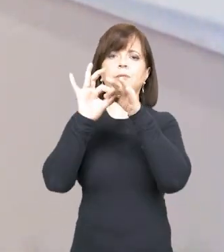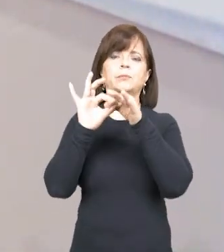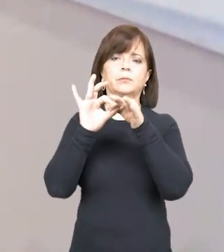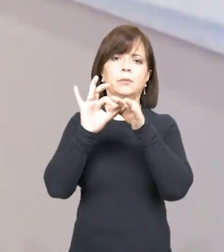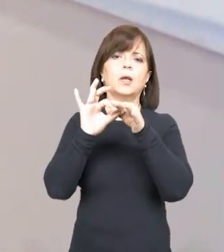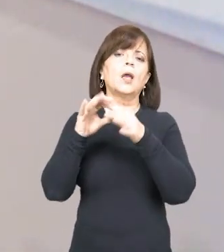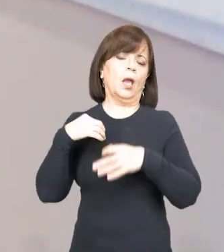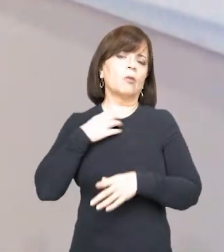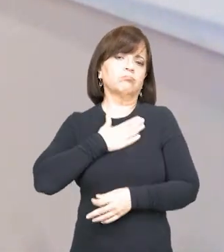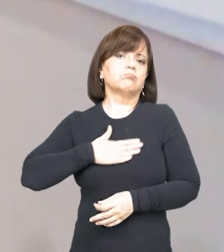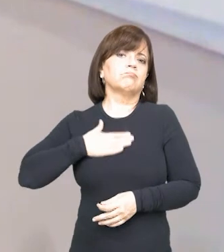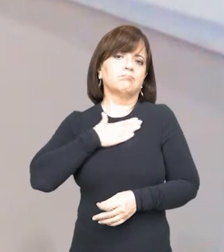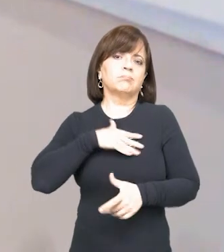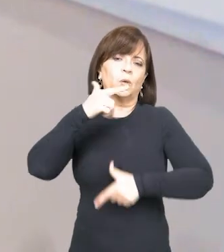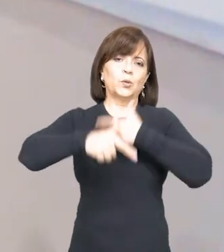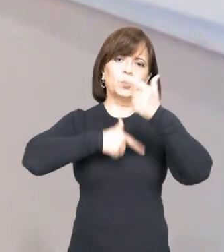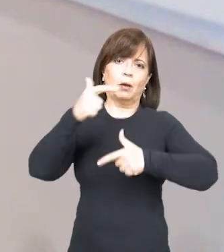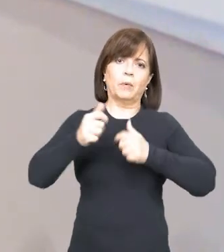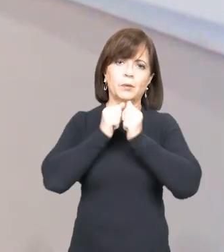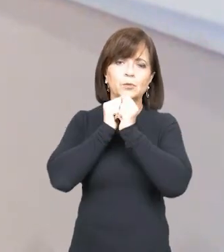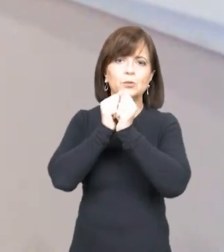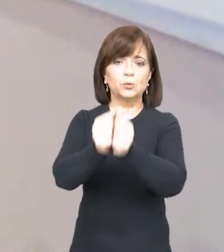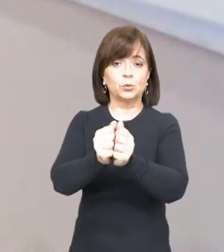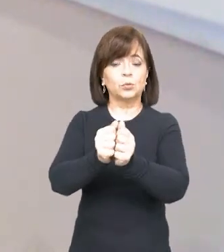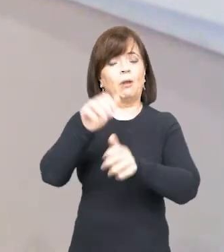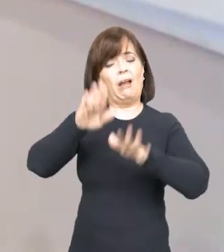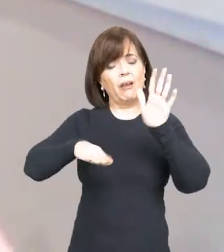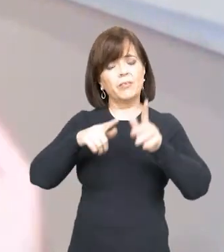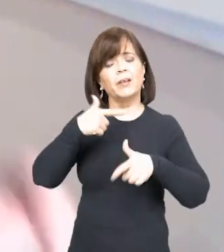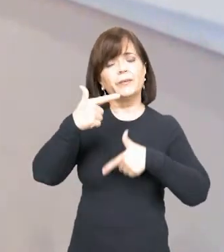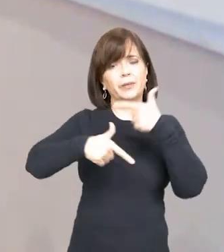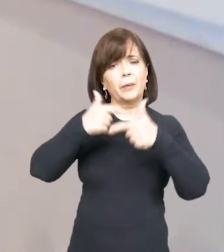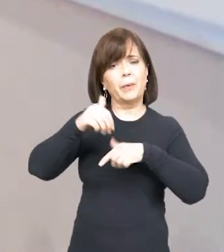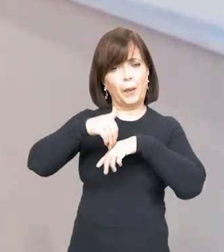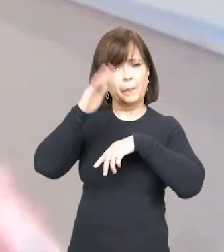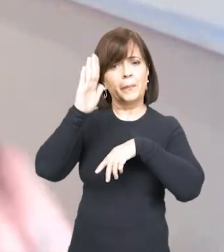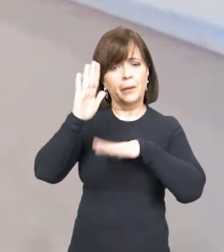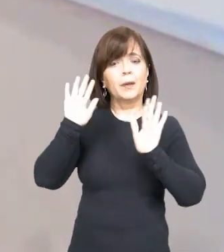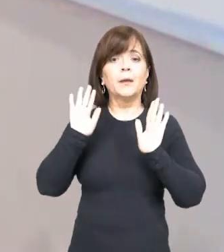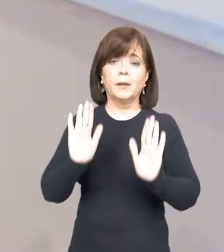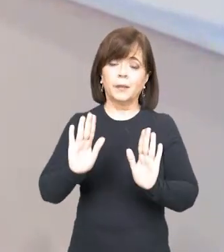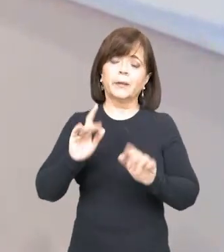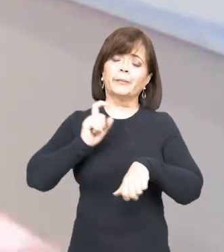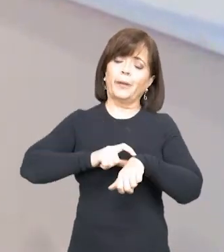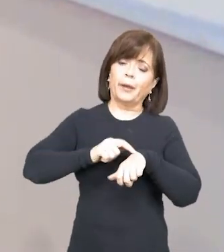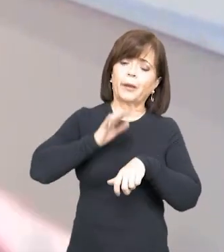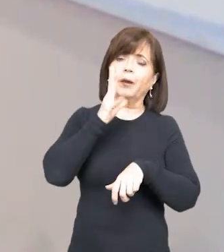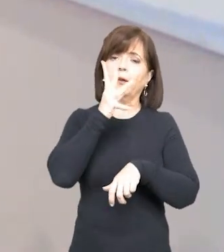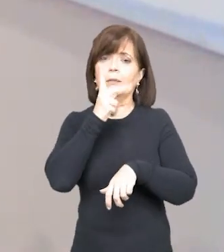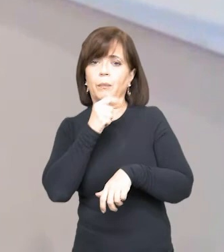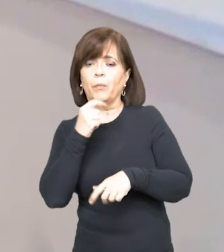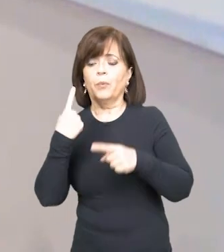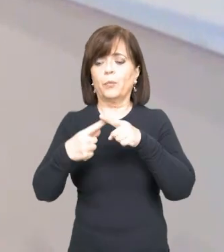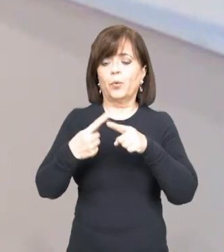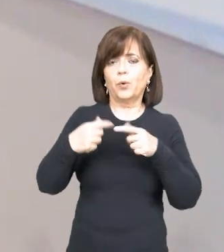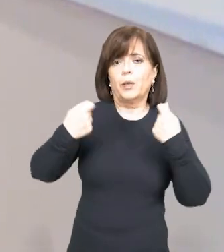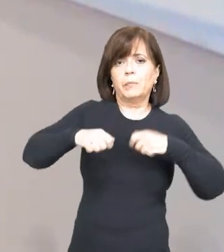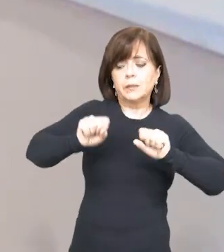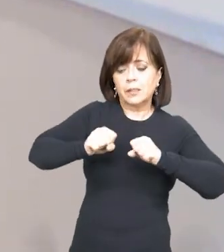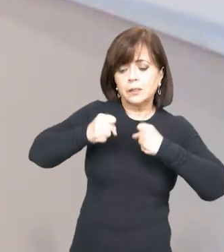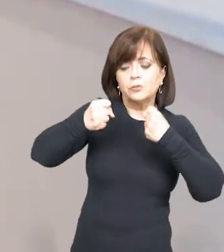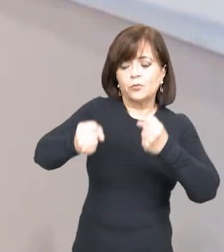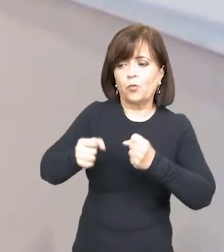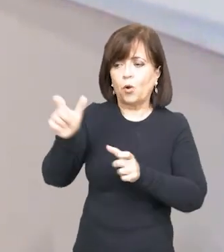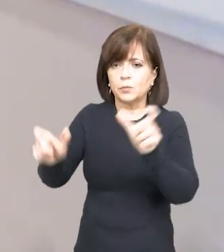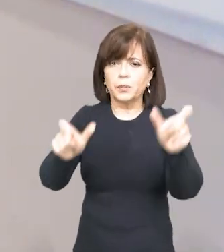essa atuação conjunta. Muitas vezes ela é mais trabalhosa, né? Demanda mais tempo, porque você tem que coordenar os esforços de